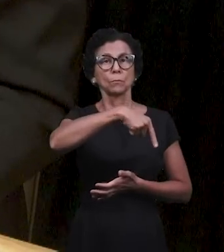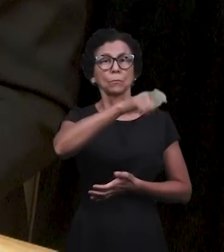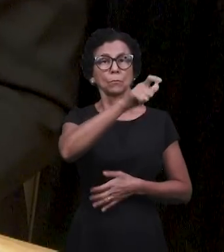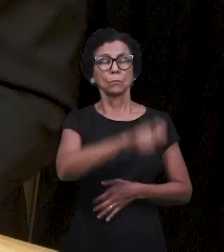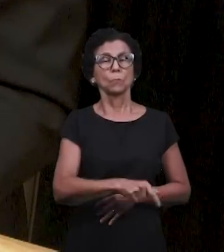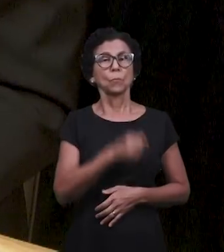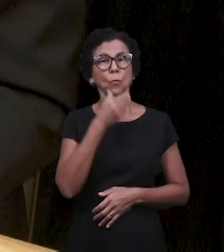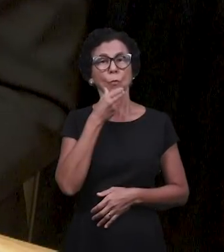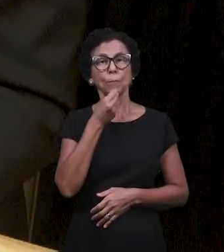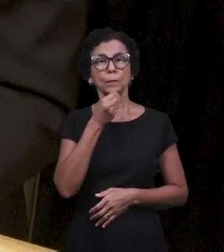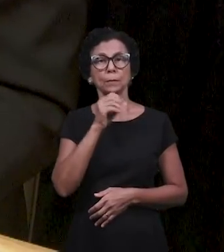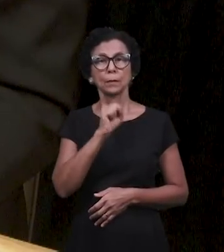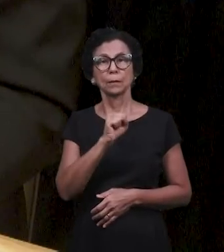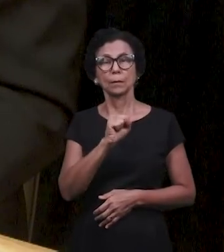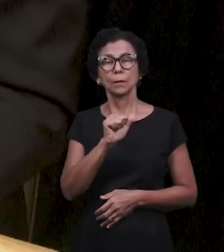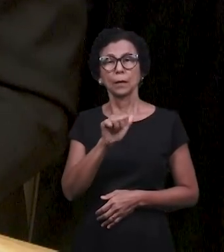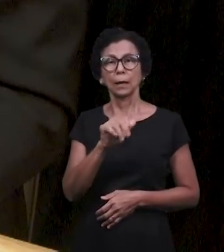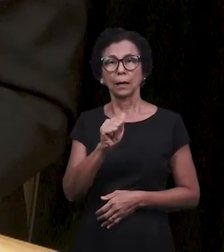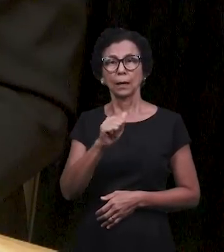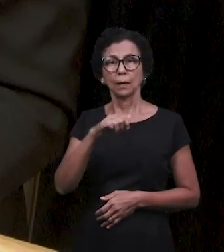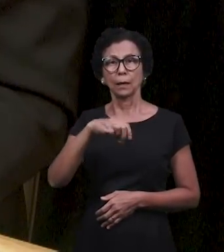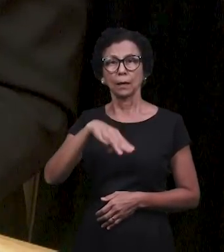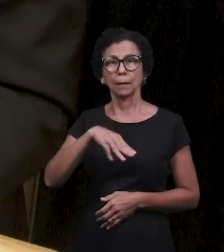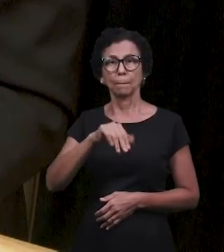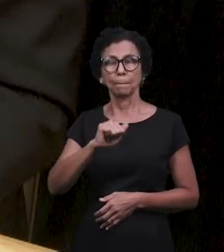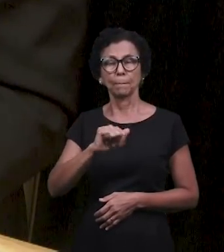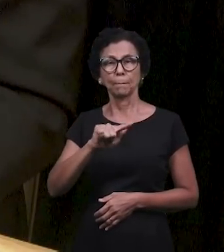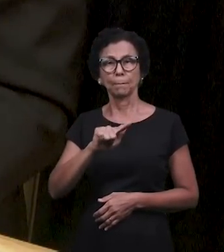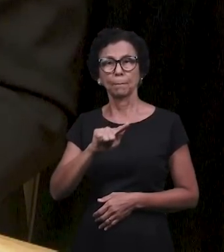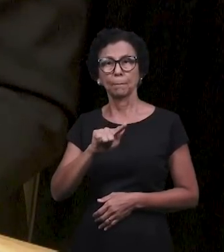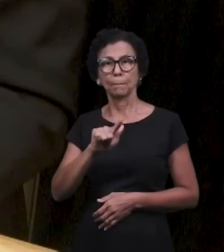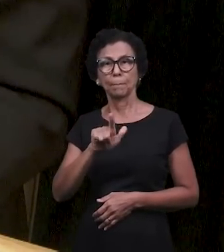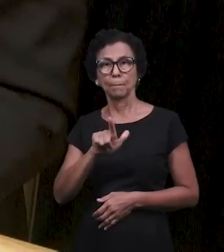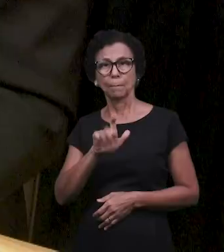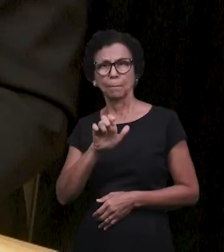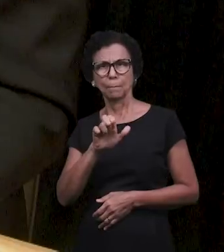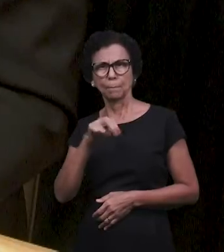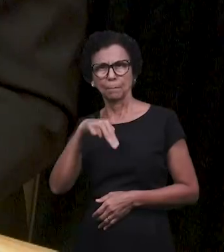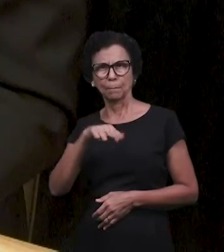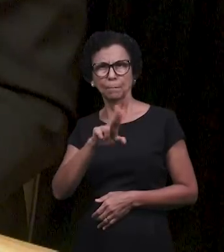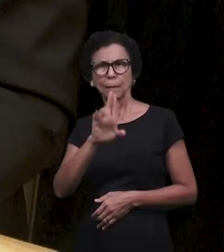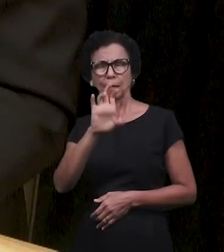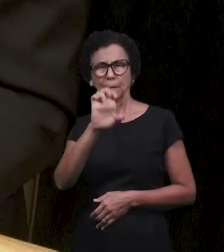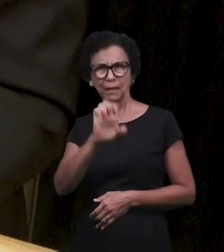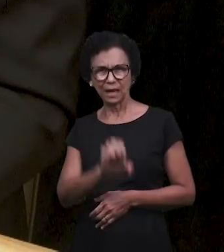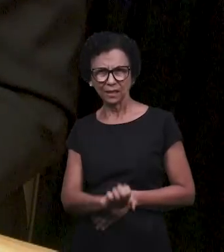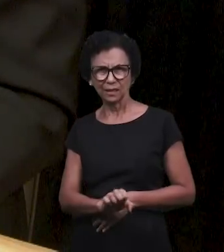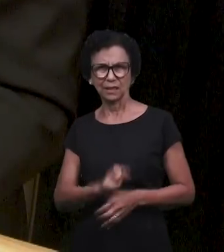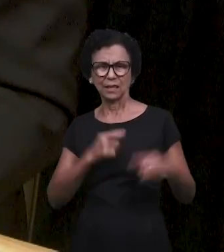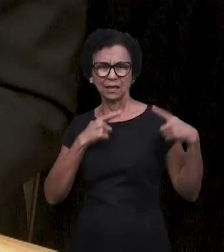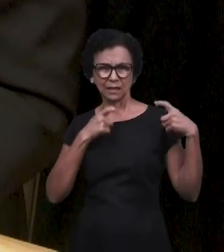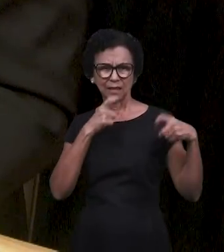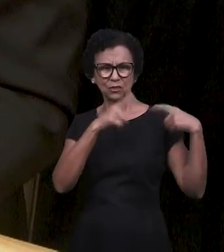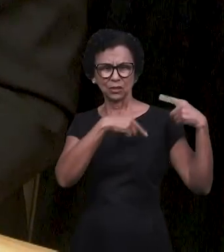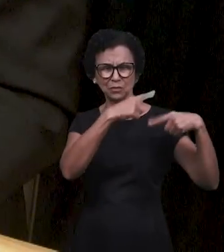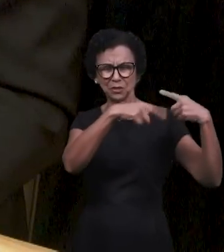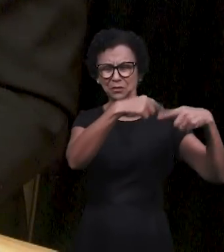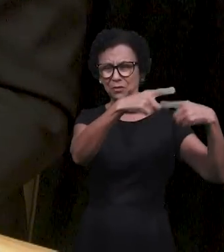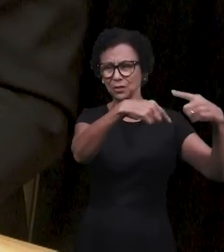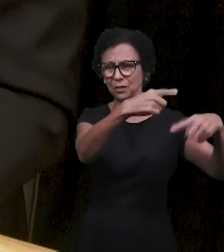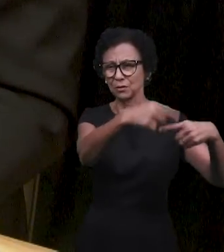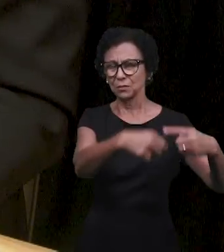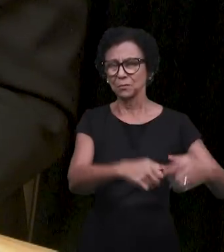E o Senhor diz que haverá guerra contra Amaleque de geração em geração. Amaleque é a primeira luta na vida do